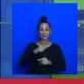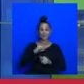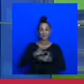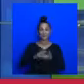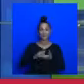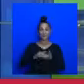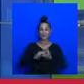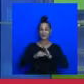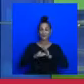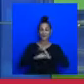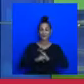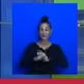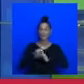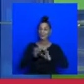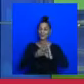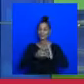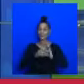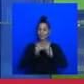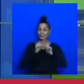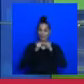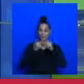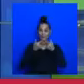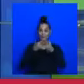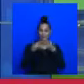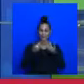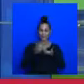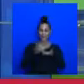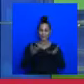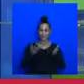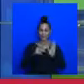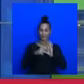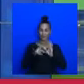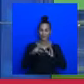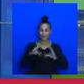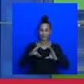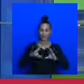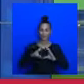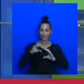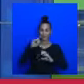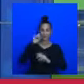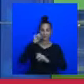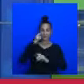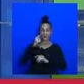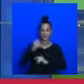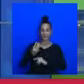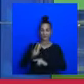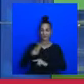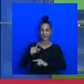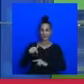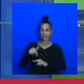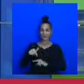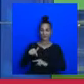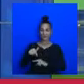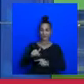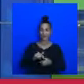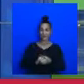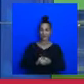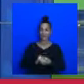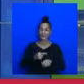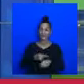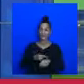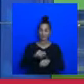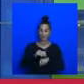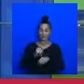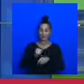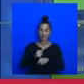tem Lotomania. Apostou, boa sorte para você. Bola preta, 37. Preta, número 37. E